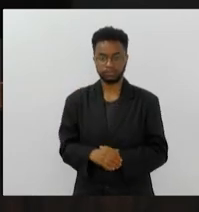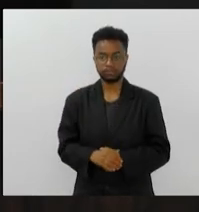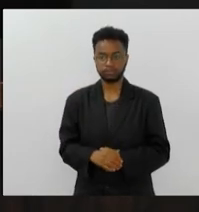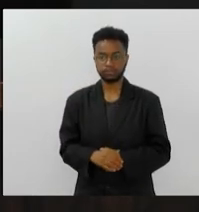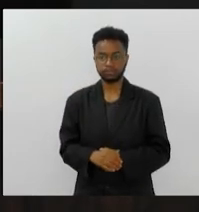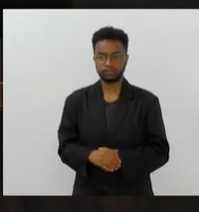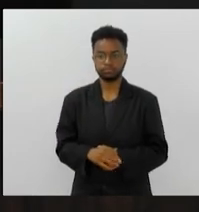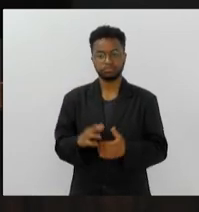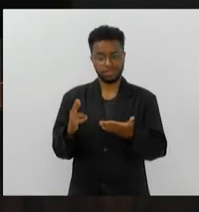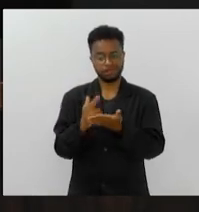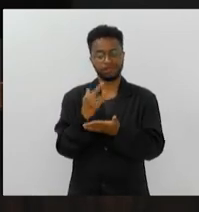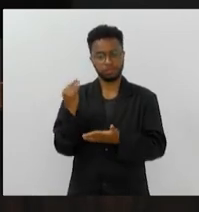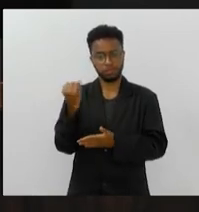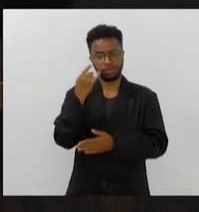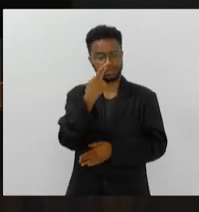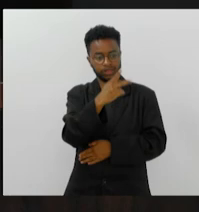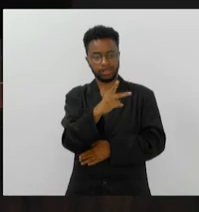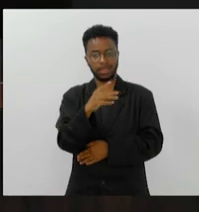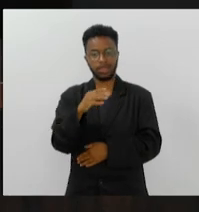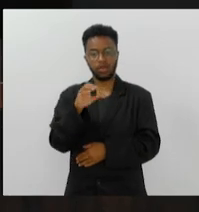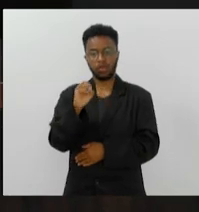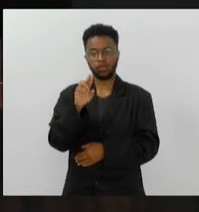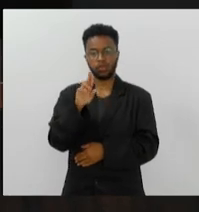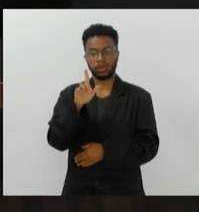Grande revistinha do nosso amigo, seu Orlandino.